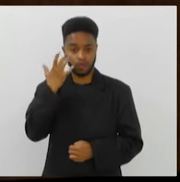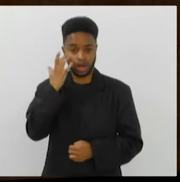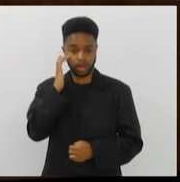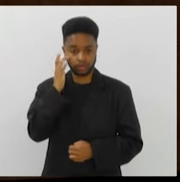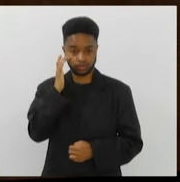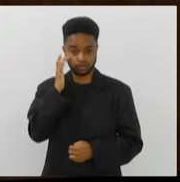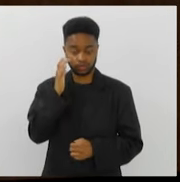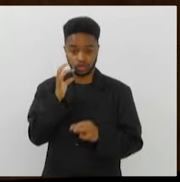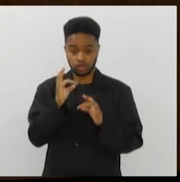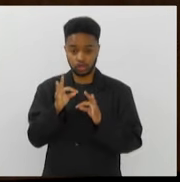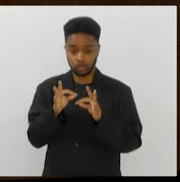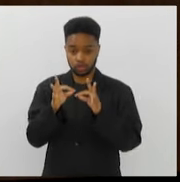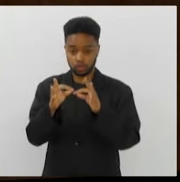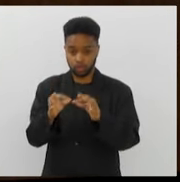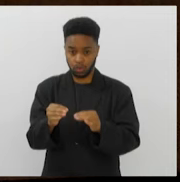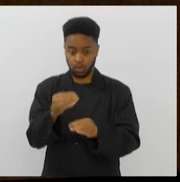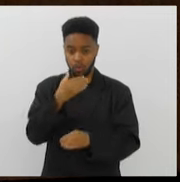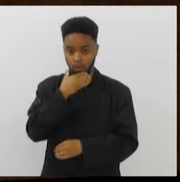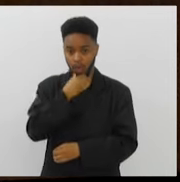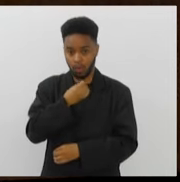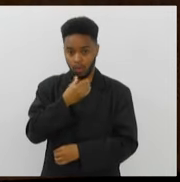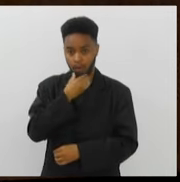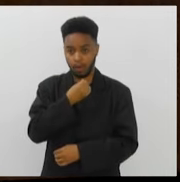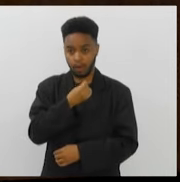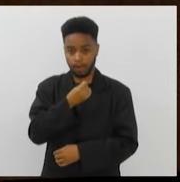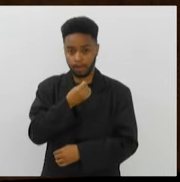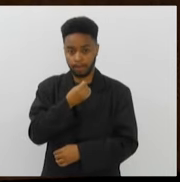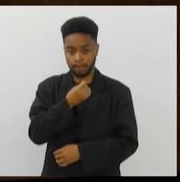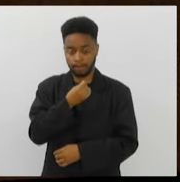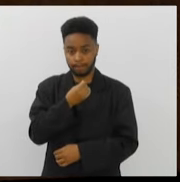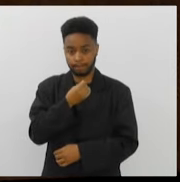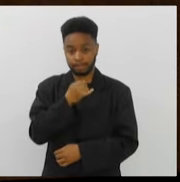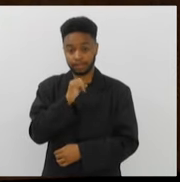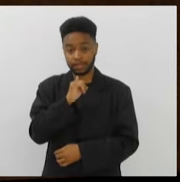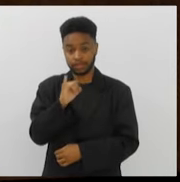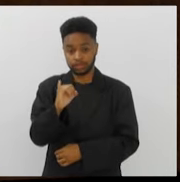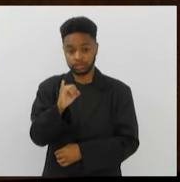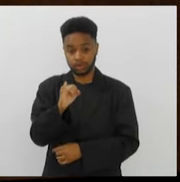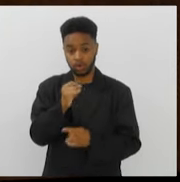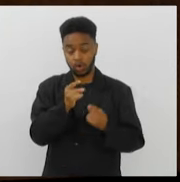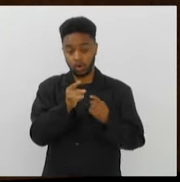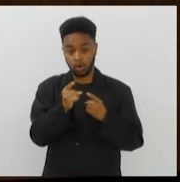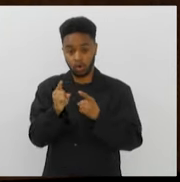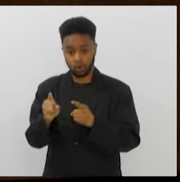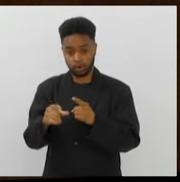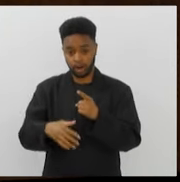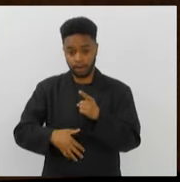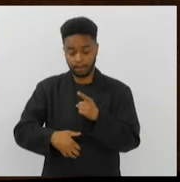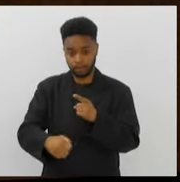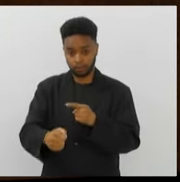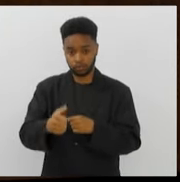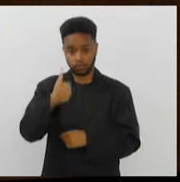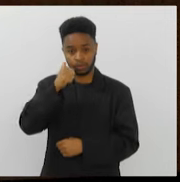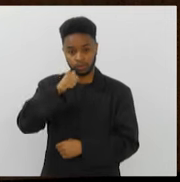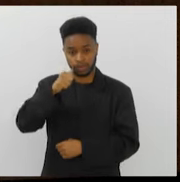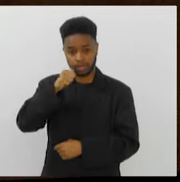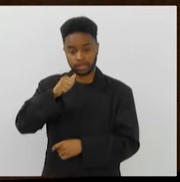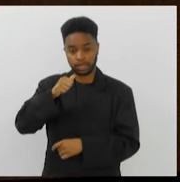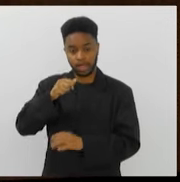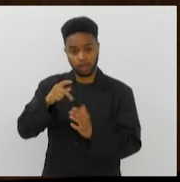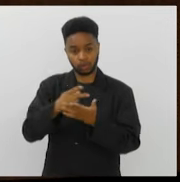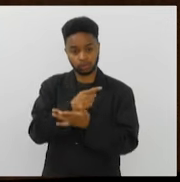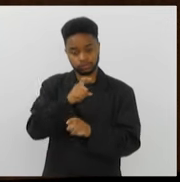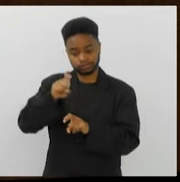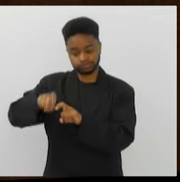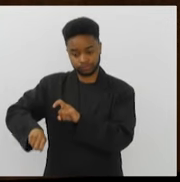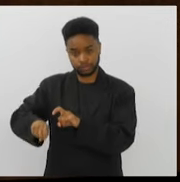todos os homens que são contra o aborto de meninas estupradas têm uma forma muito simples